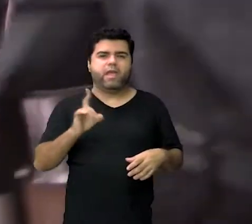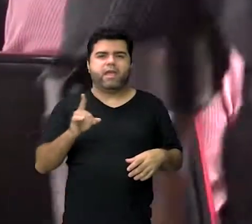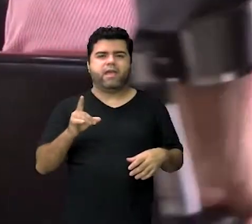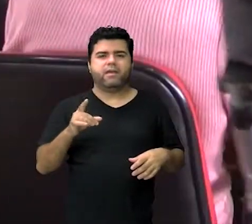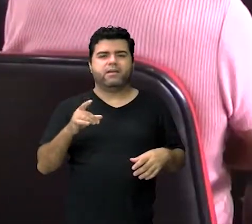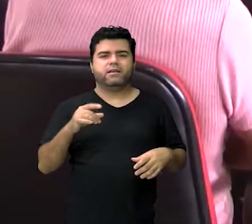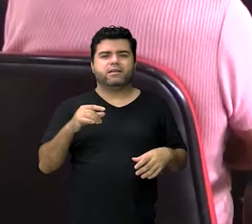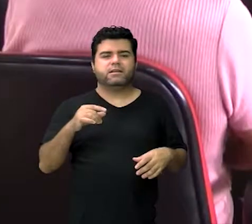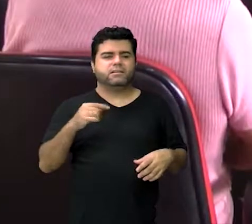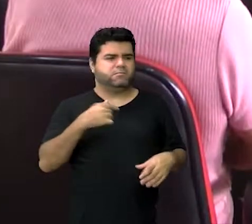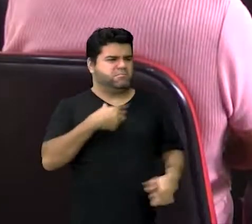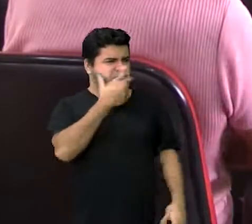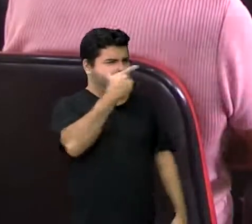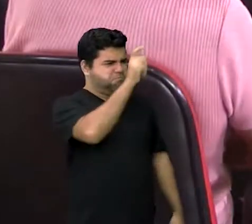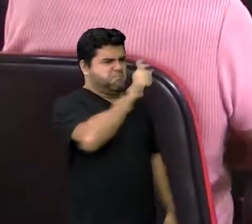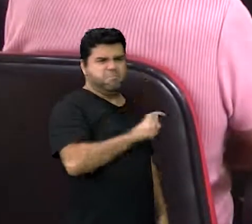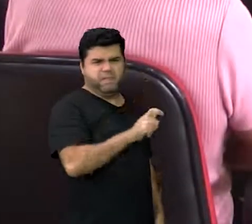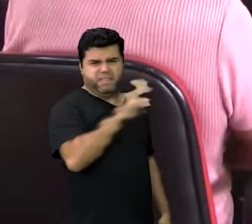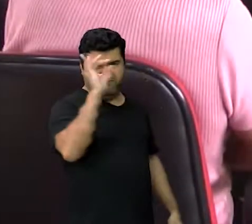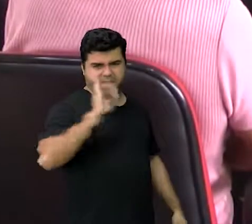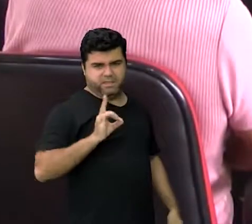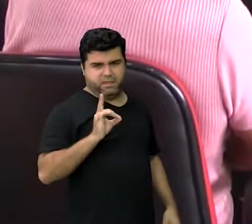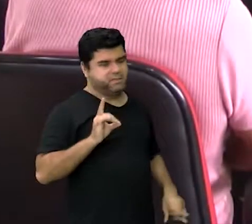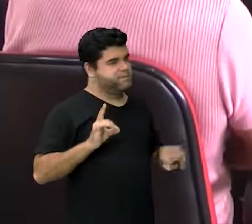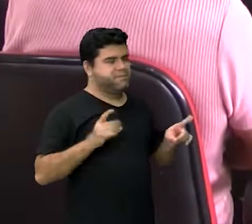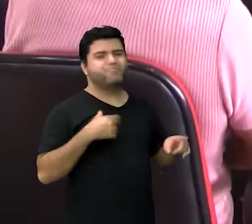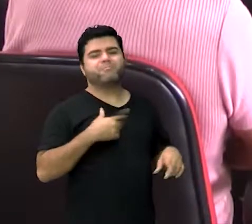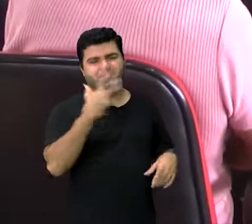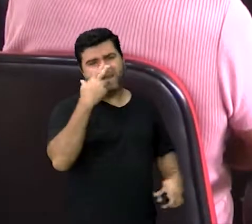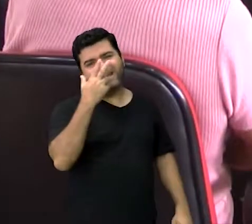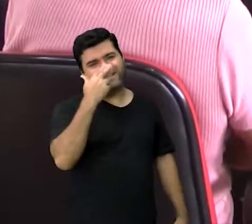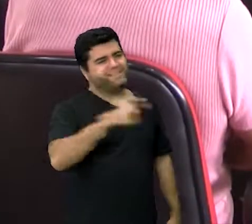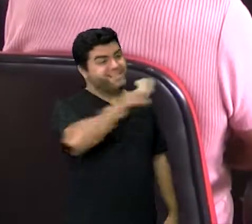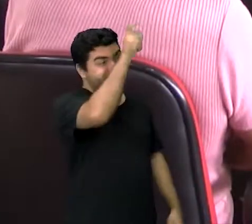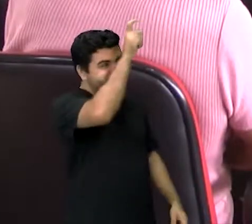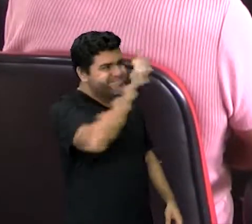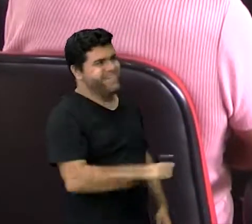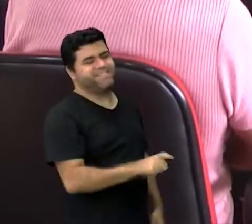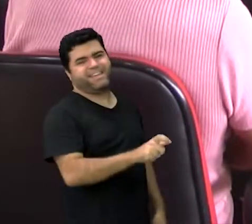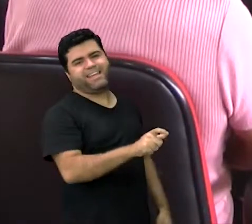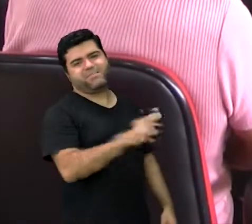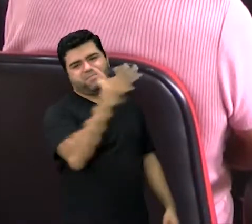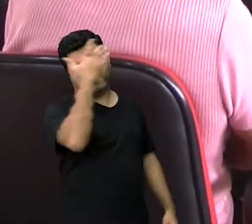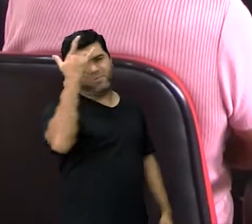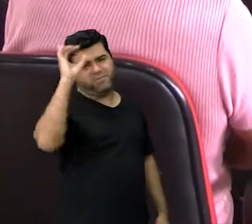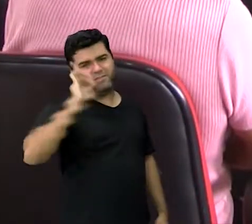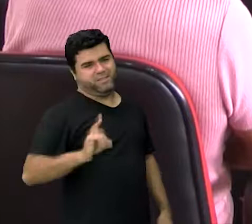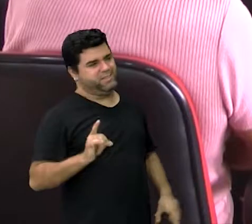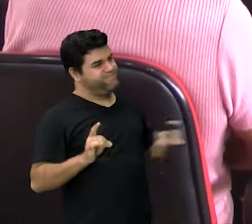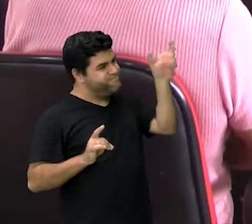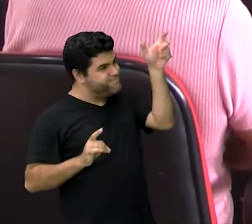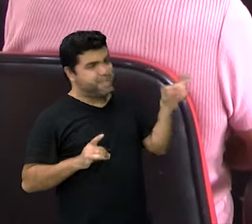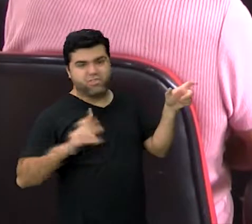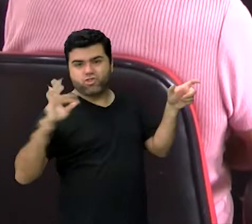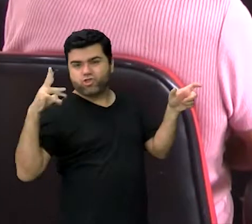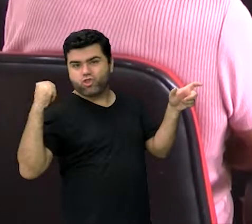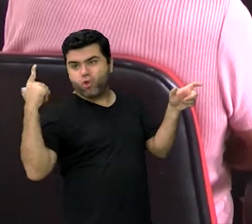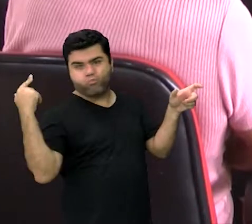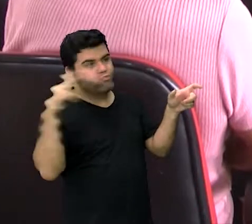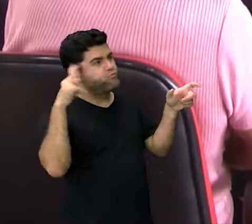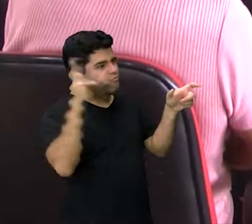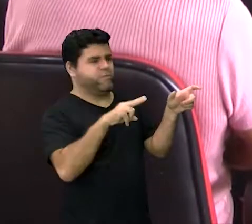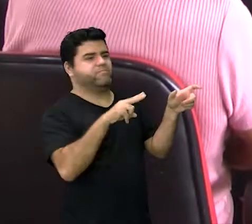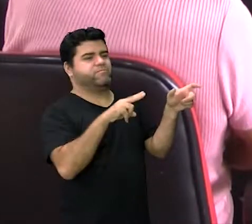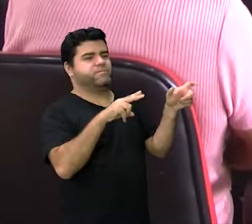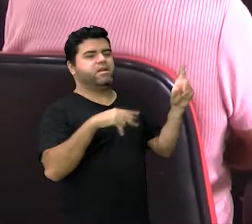fala, mas nem parece que tem... Não, meu filho parece, está na cara dele que ele é, né, uma pessoa com deficiência. Está lá, para todo mundo ver. Quando eu